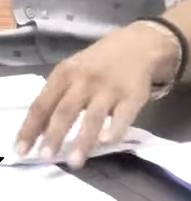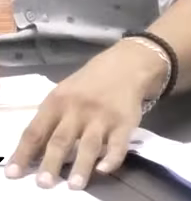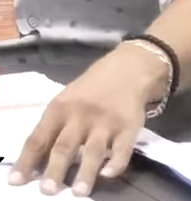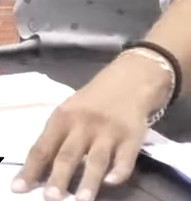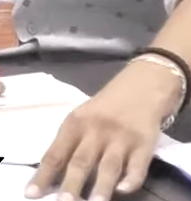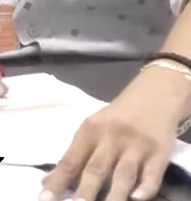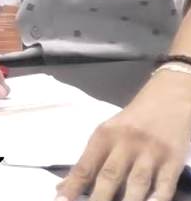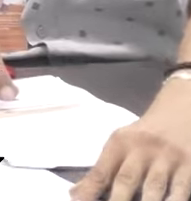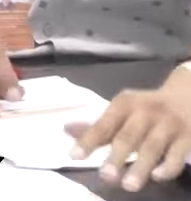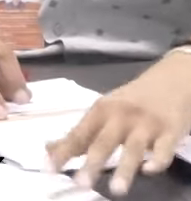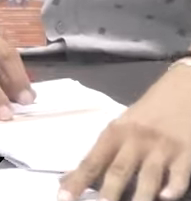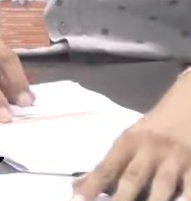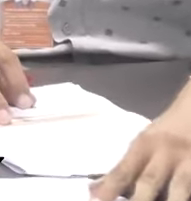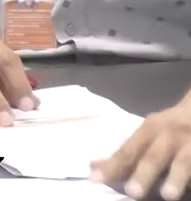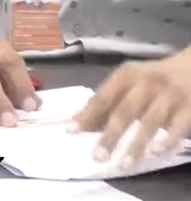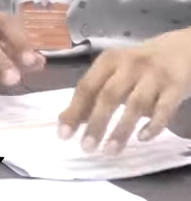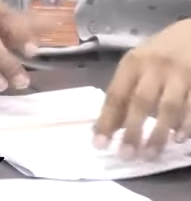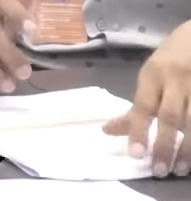União legislar sobre